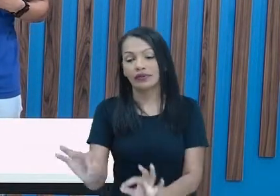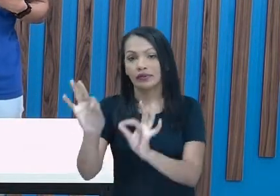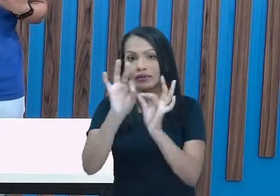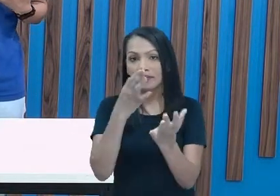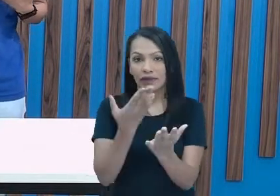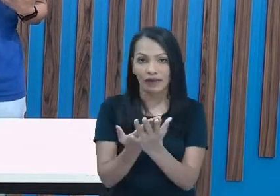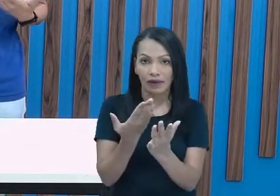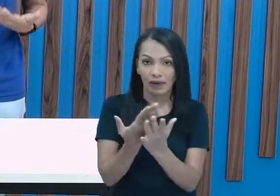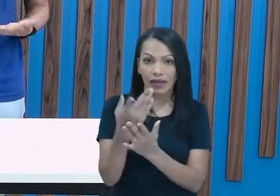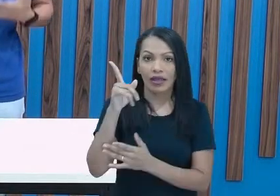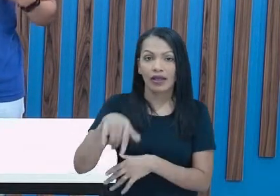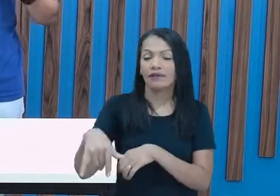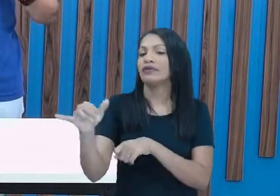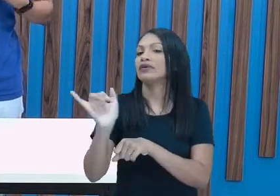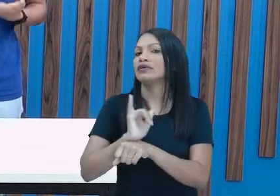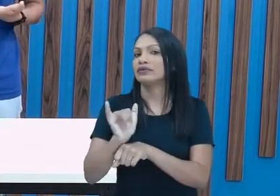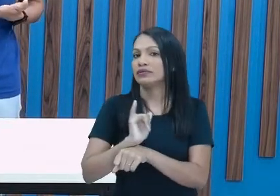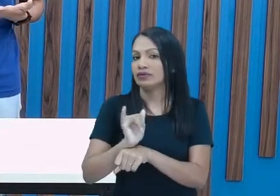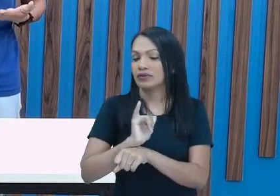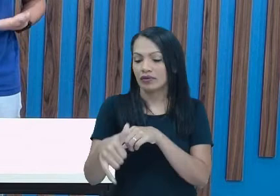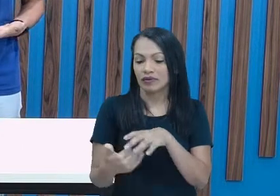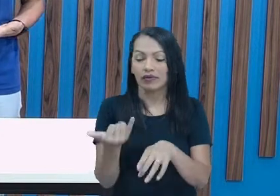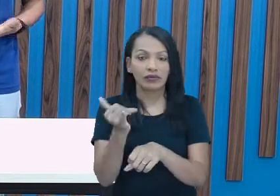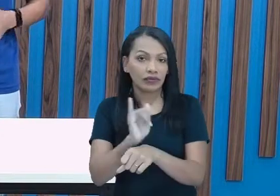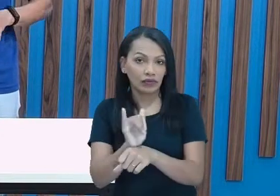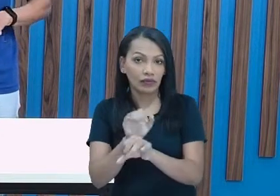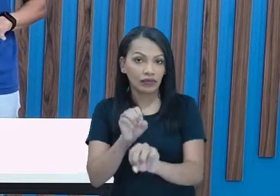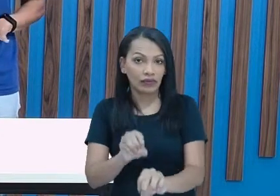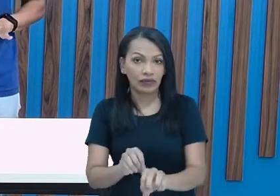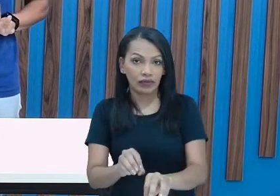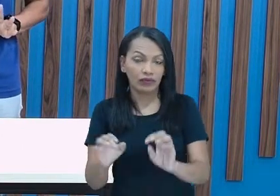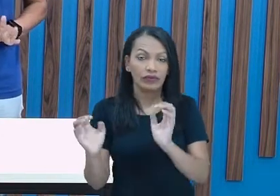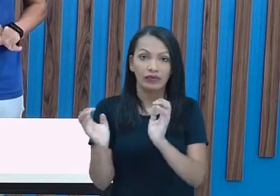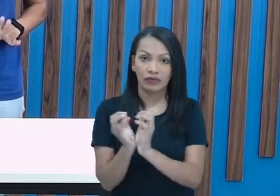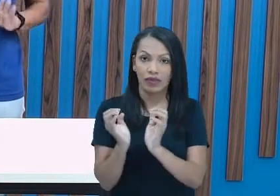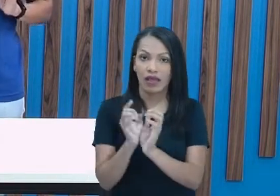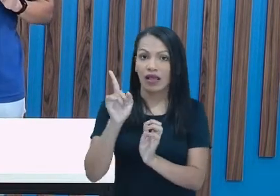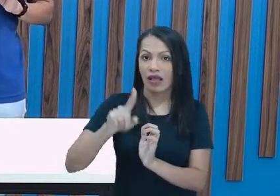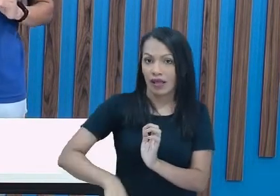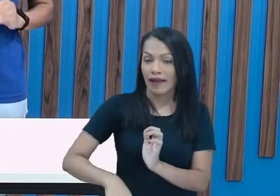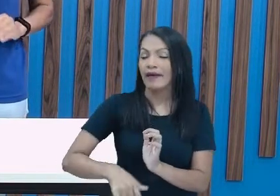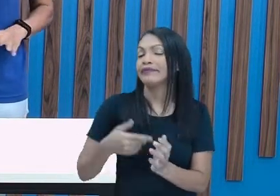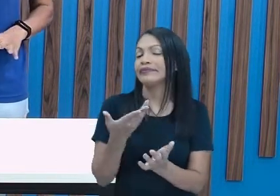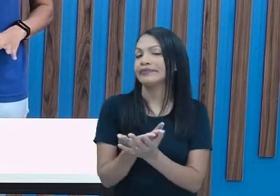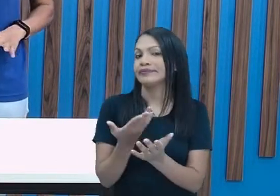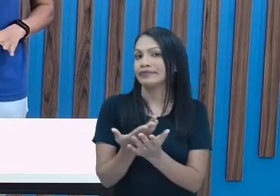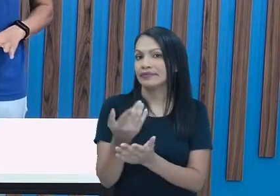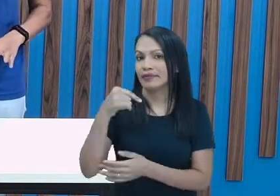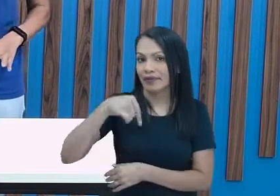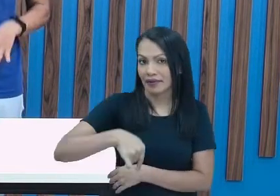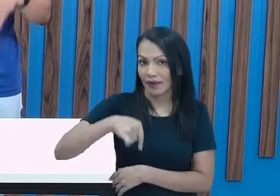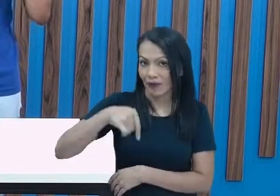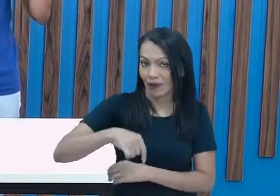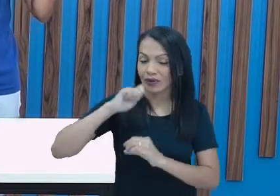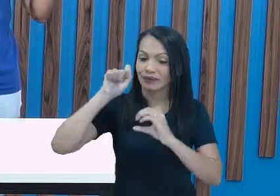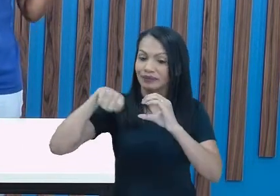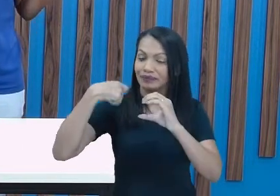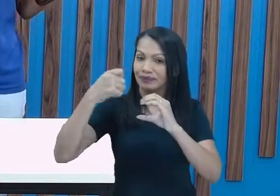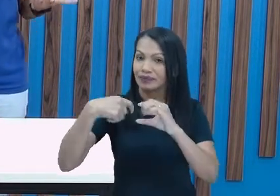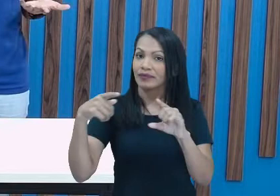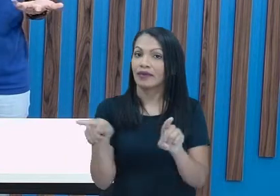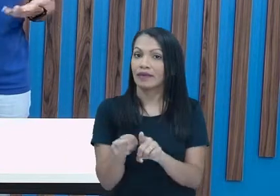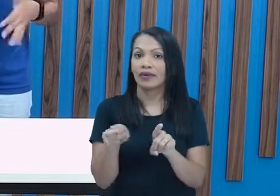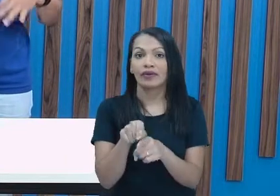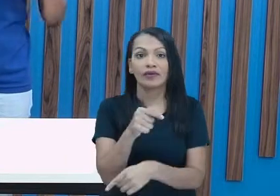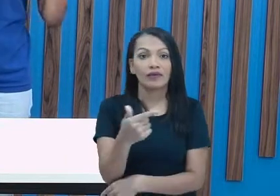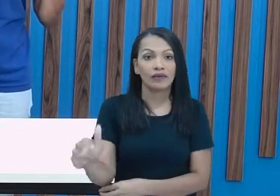é através do YouTube, o nosso canal do Educa Recife. Lá fica disponíveis essa aula que eu estou gravando agora e as outras